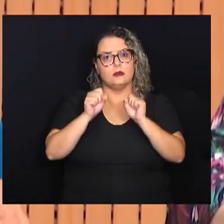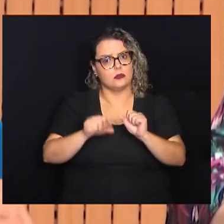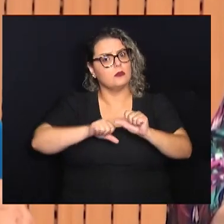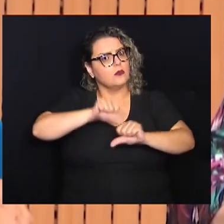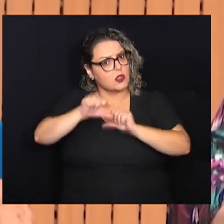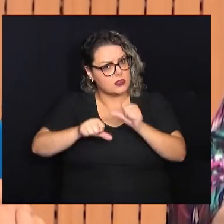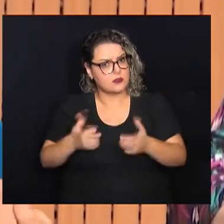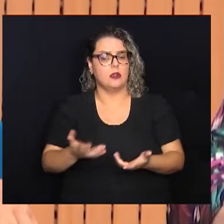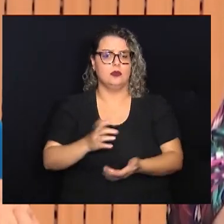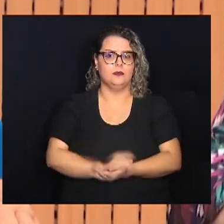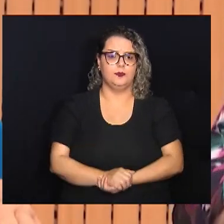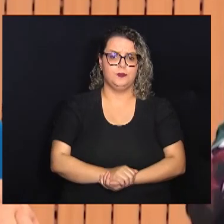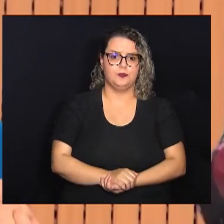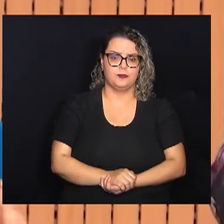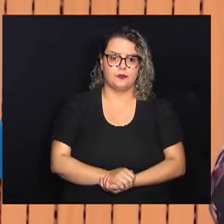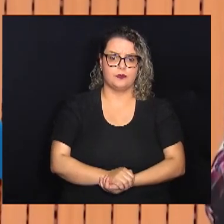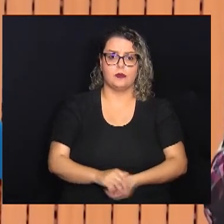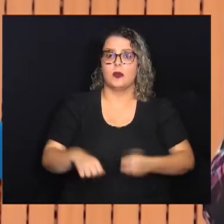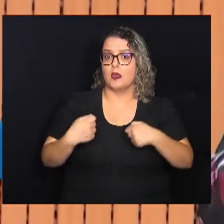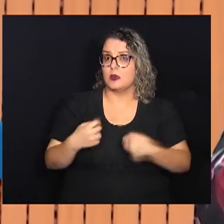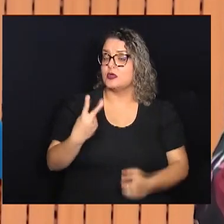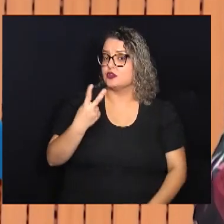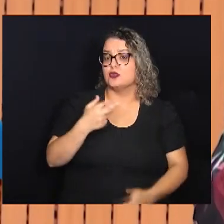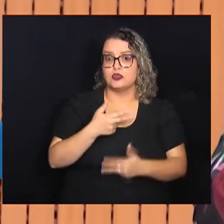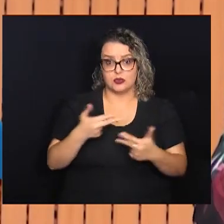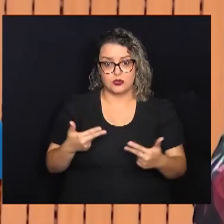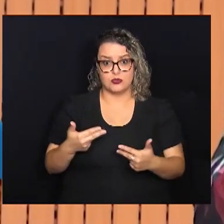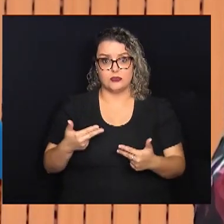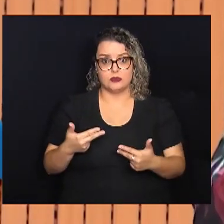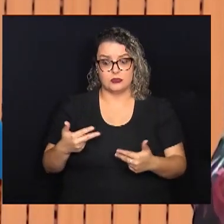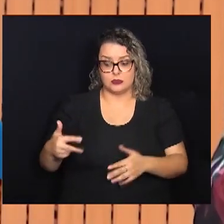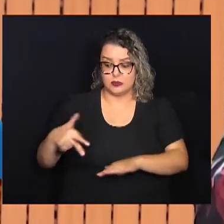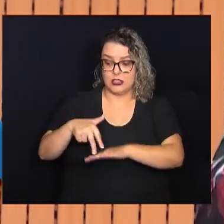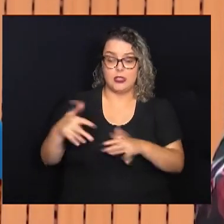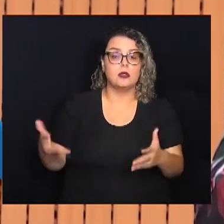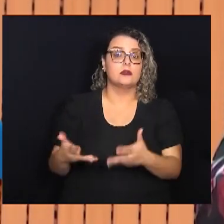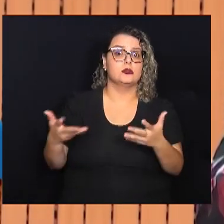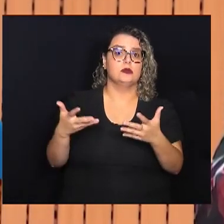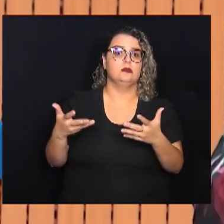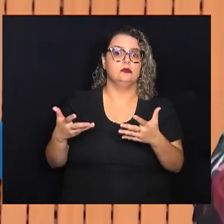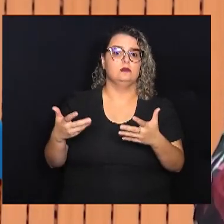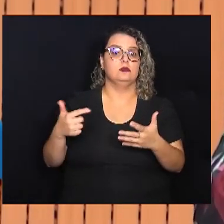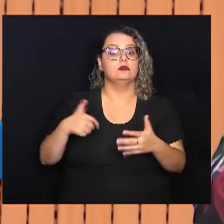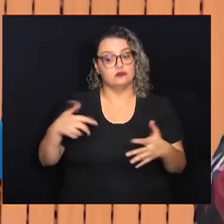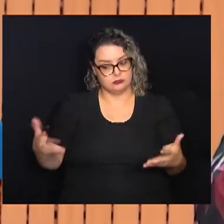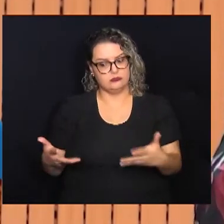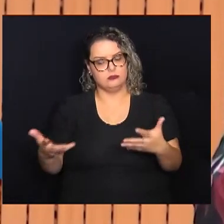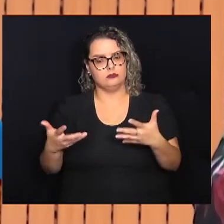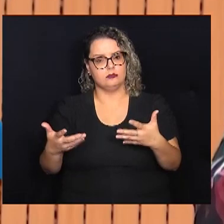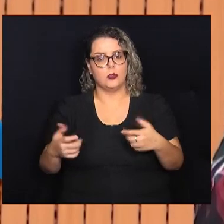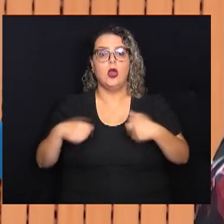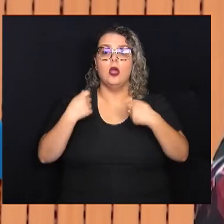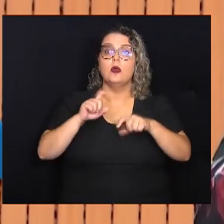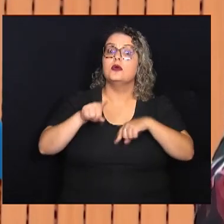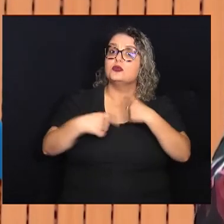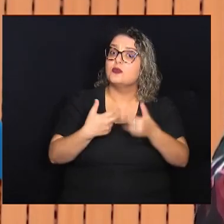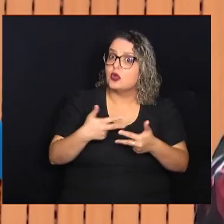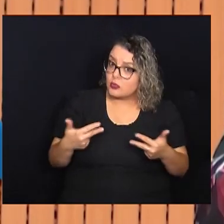alterados. Precisa de duas coisas. Alguém tomar iniciativa, e isso eu tomei. Precisa de uma outra